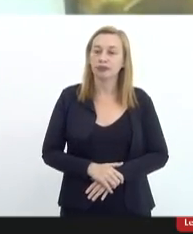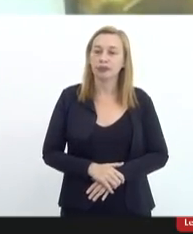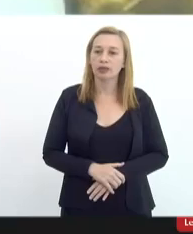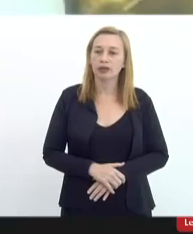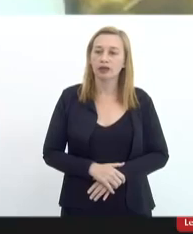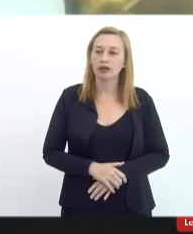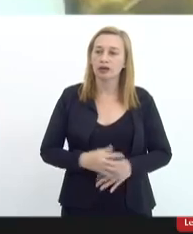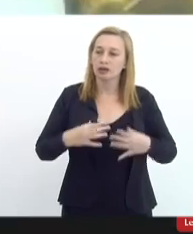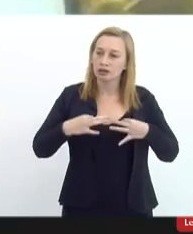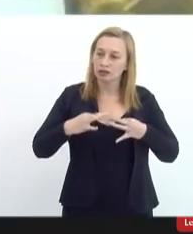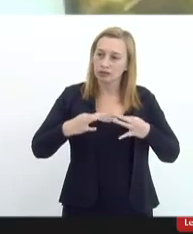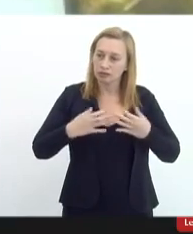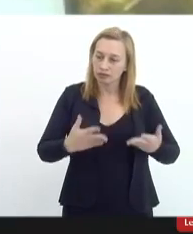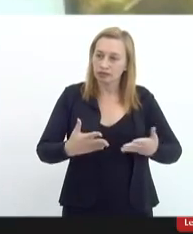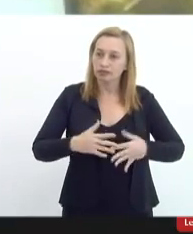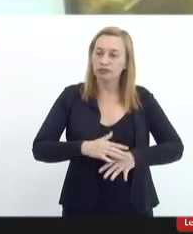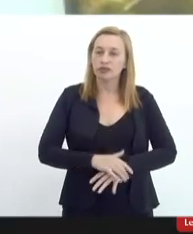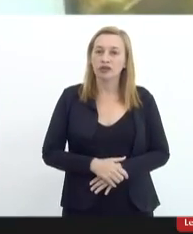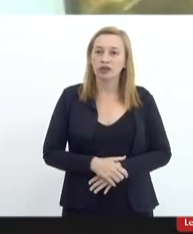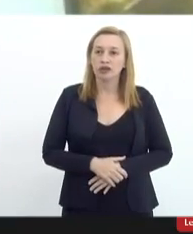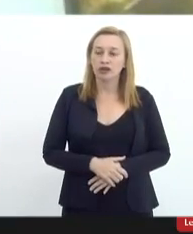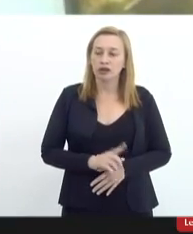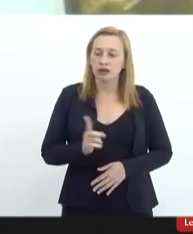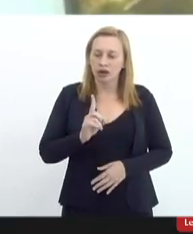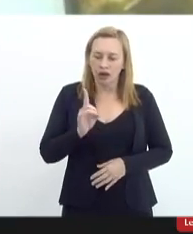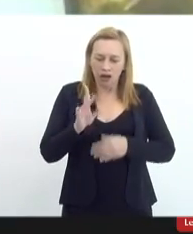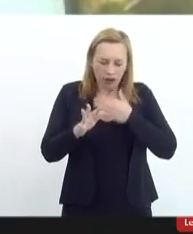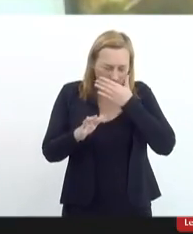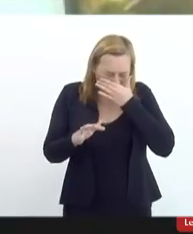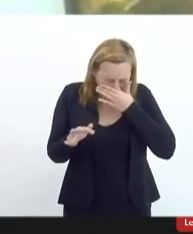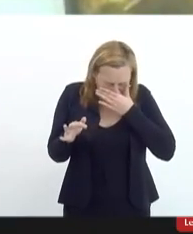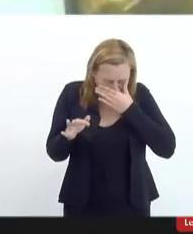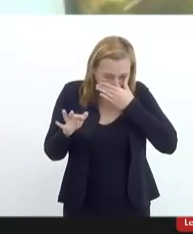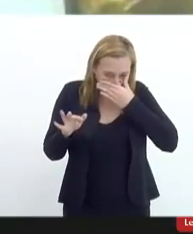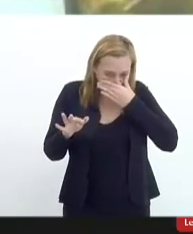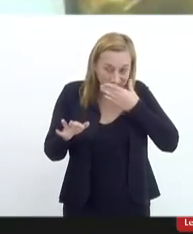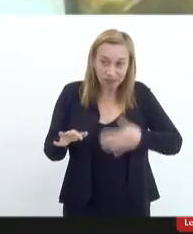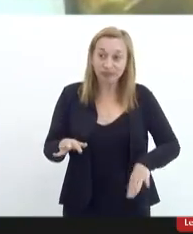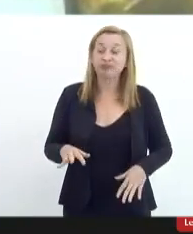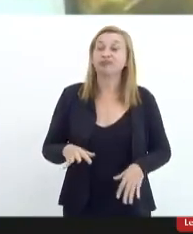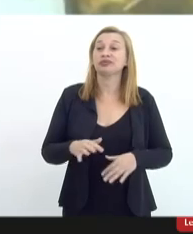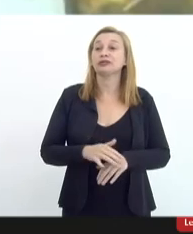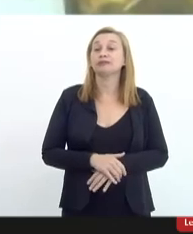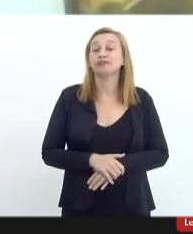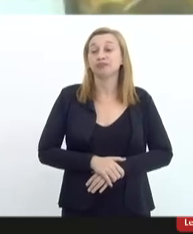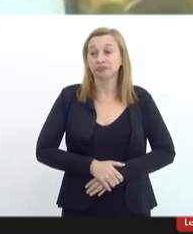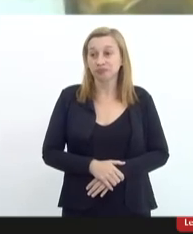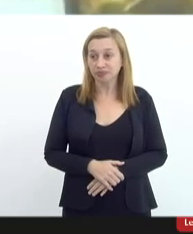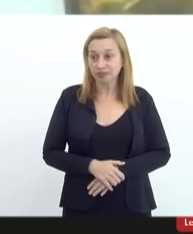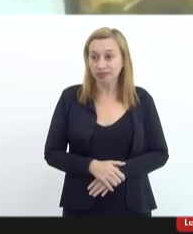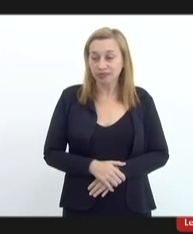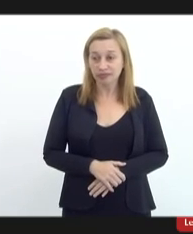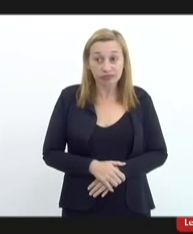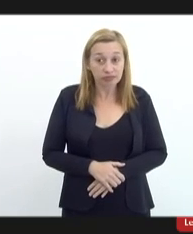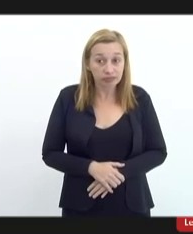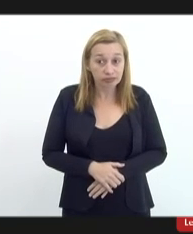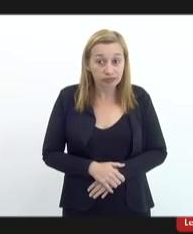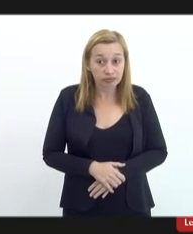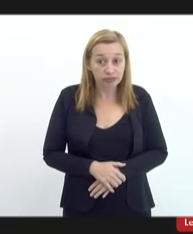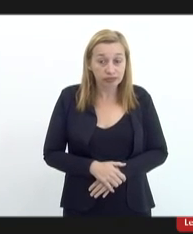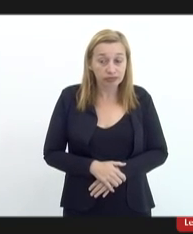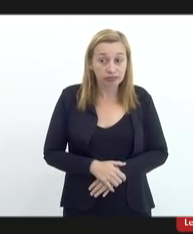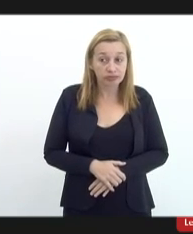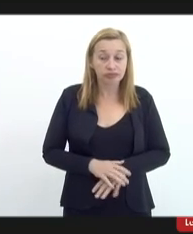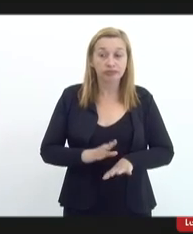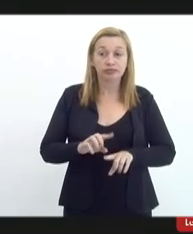me coloco à disposição, não apenas, né, na minha pessoa, enquanto ia... Adriana. Não, de Nanã, eu estou te ligando porque